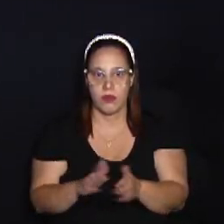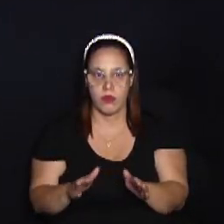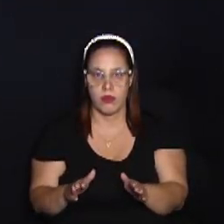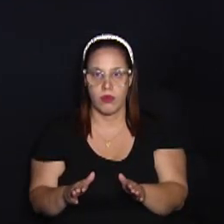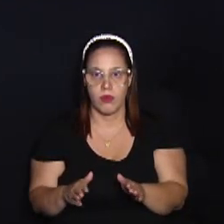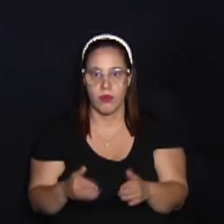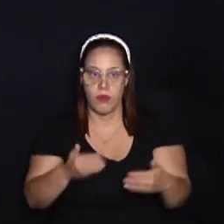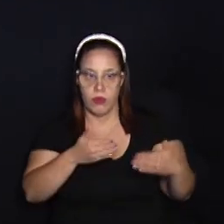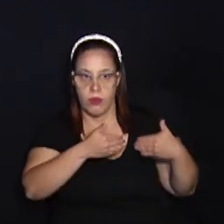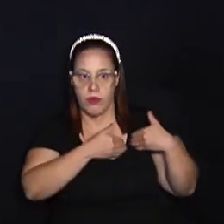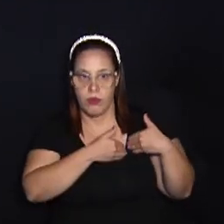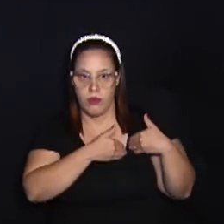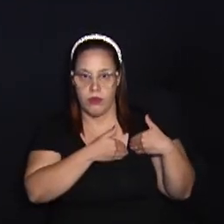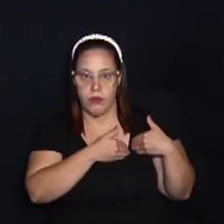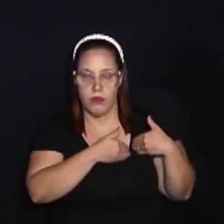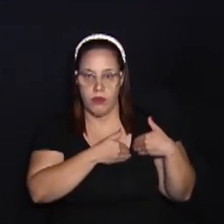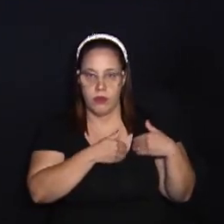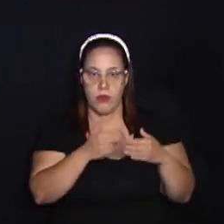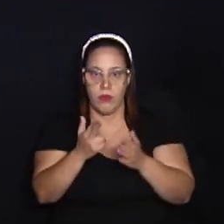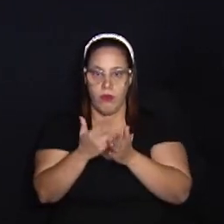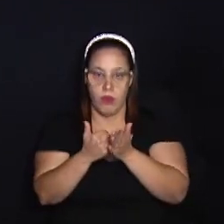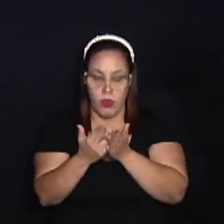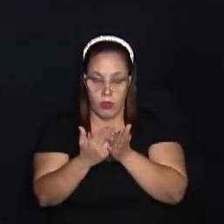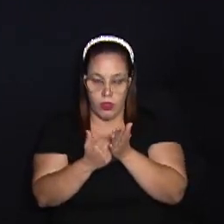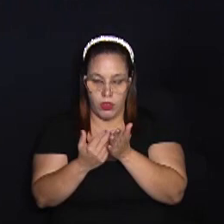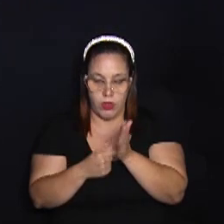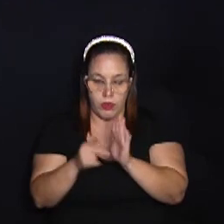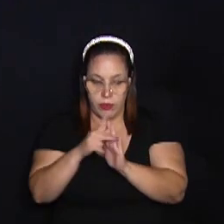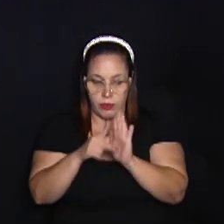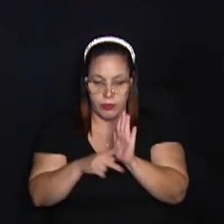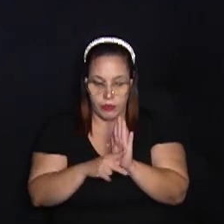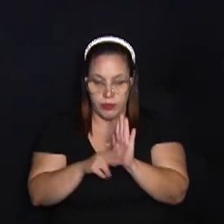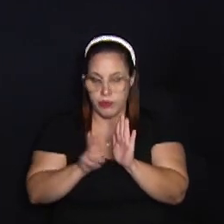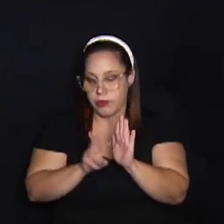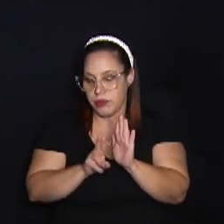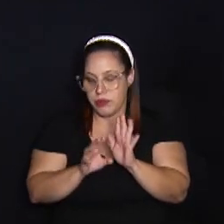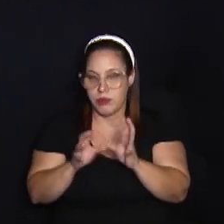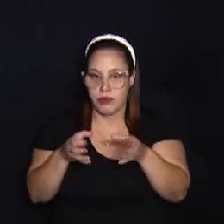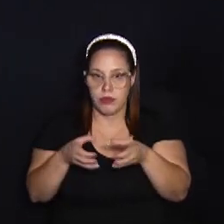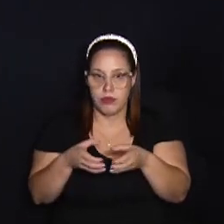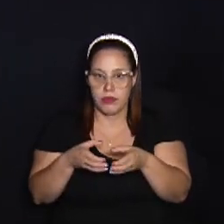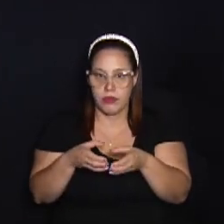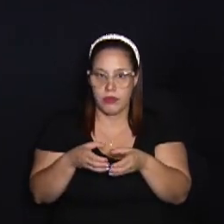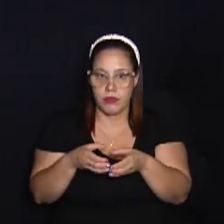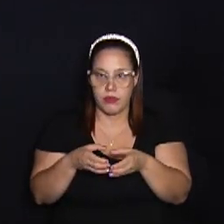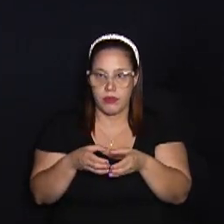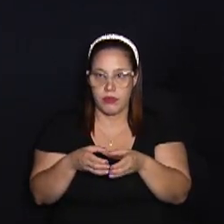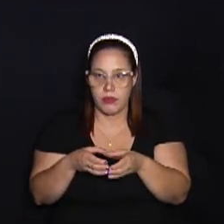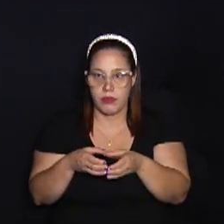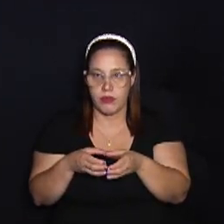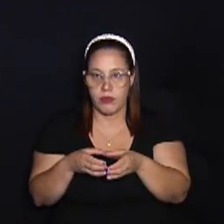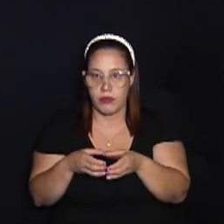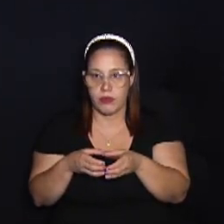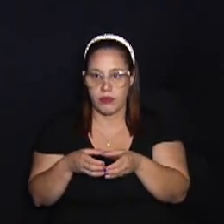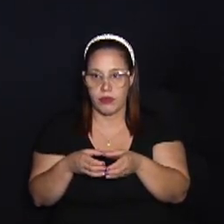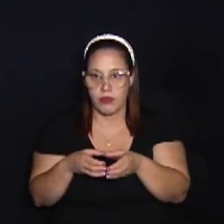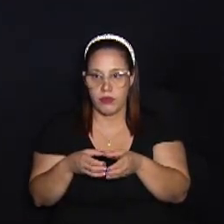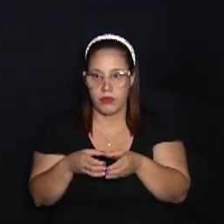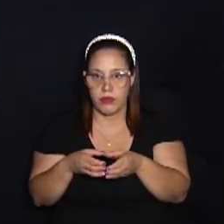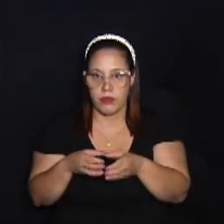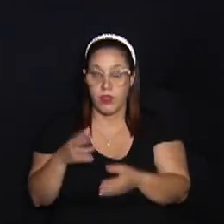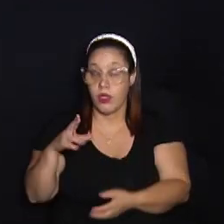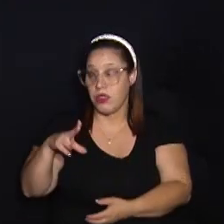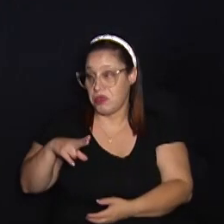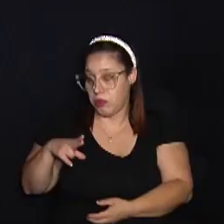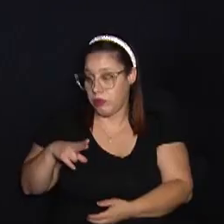acaba ali se responsabilizando pelo desenho do projeto, que a gente chama, que engloba aí todas